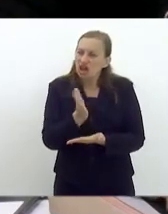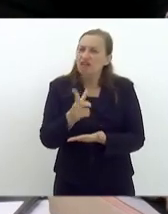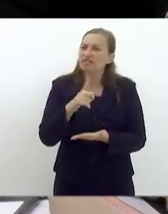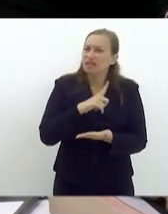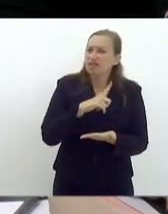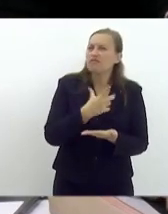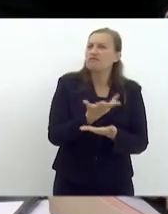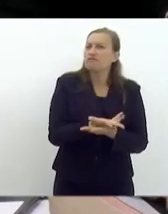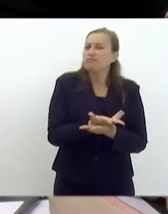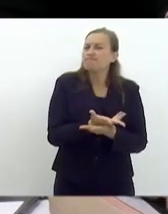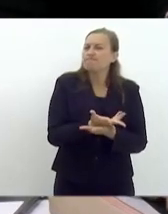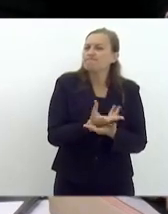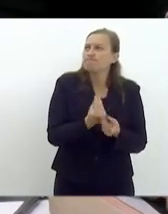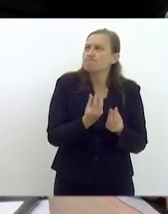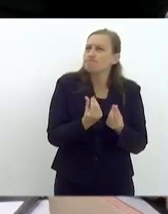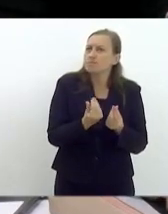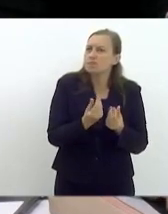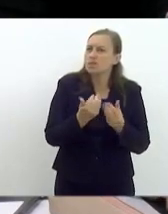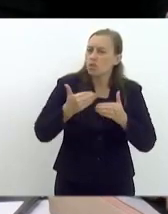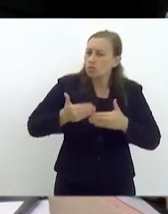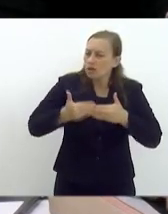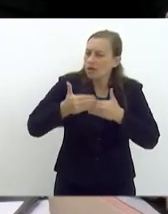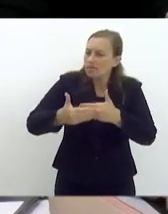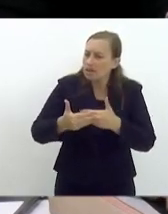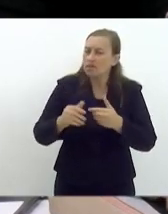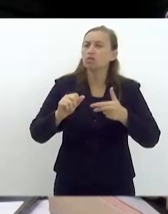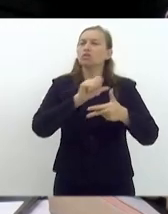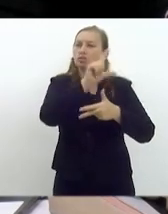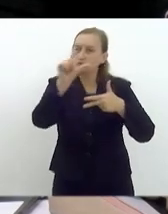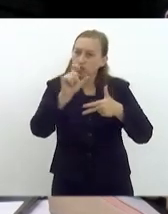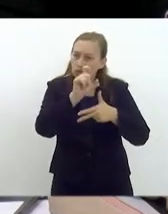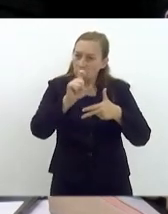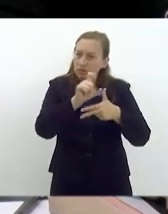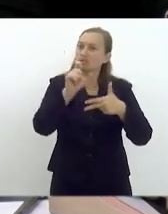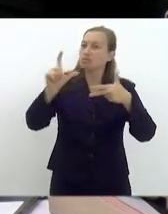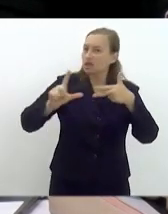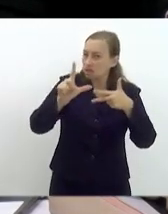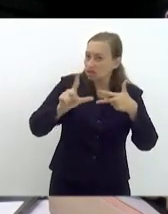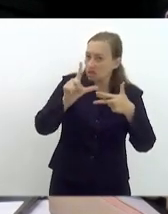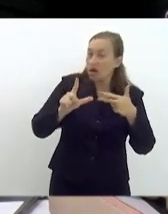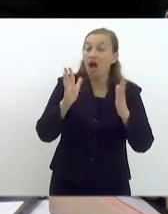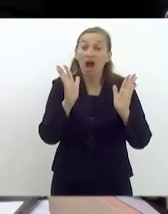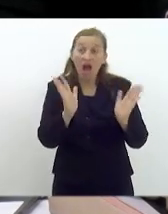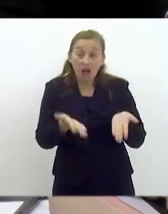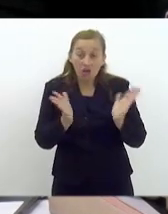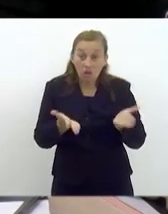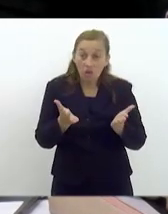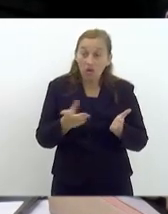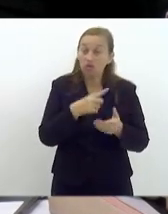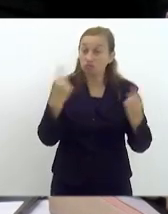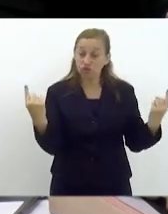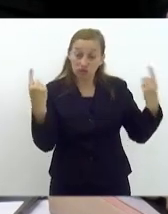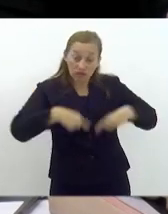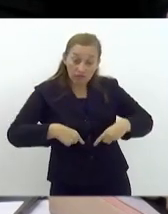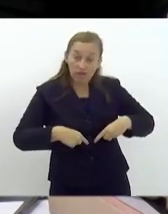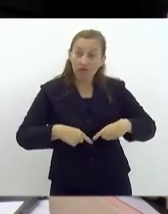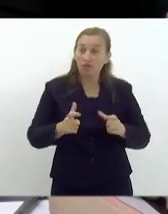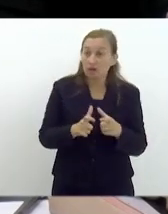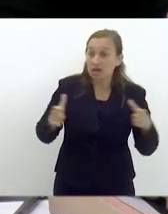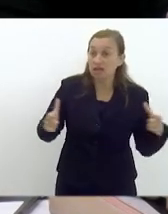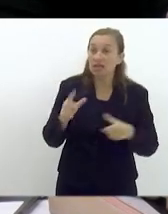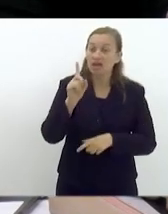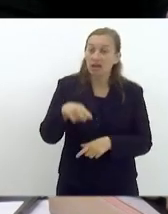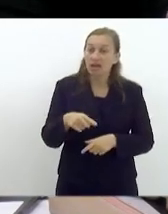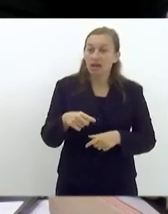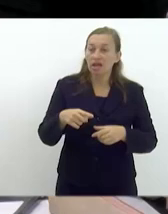muita muito Avanço No legislativo no executivo eu acho que agora a nossa nosso desafio maior seria